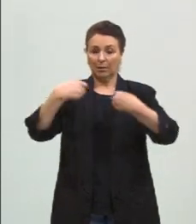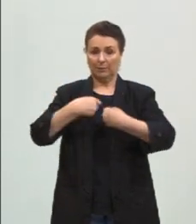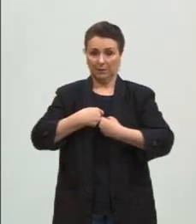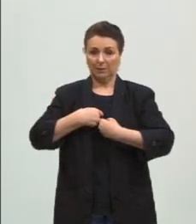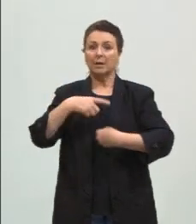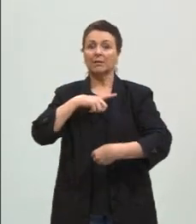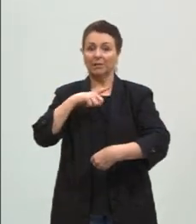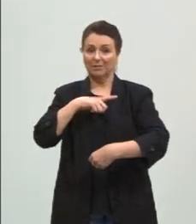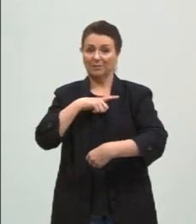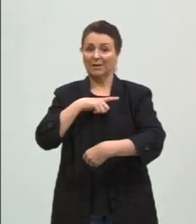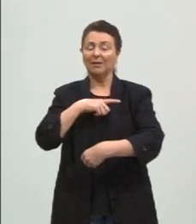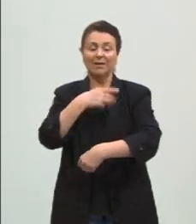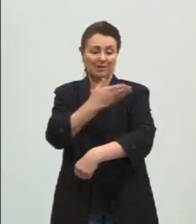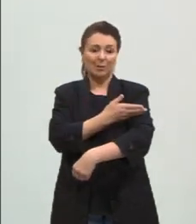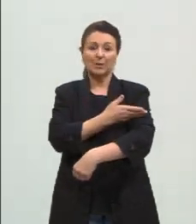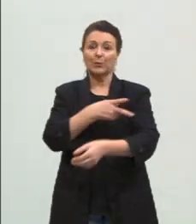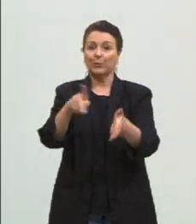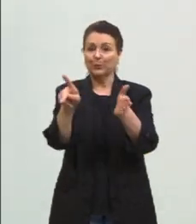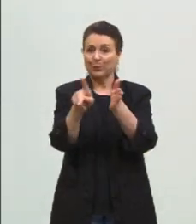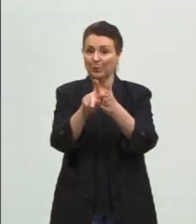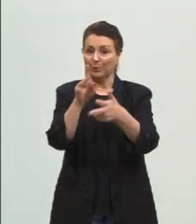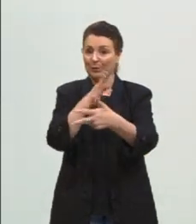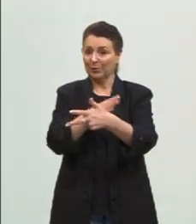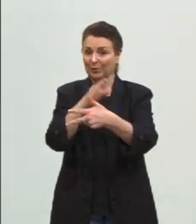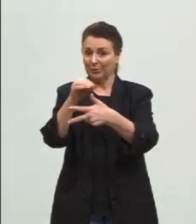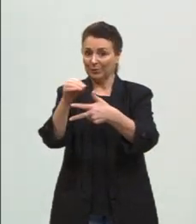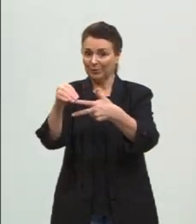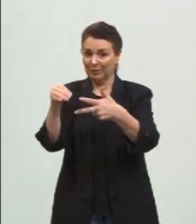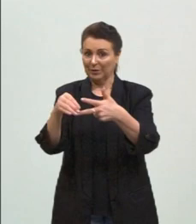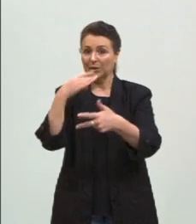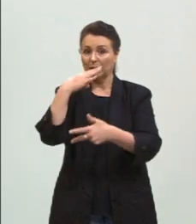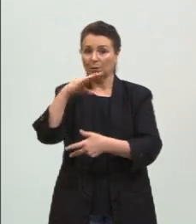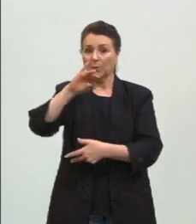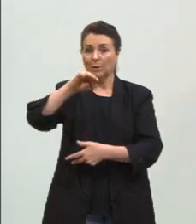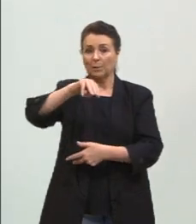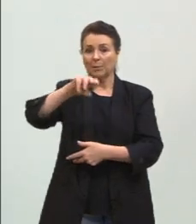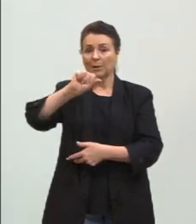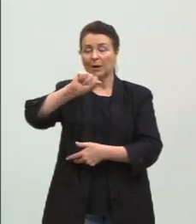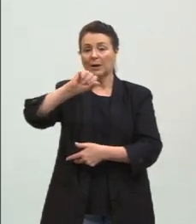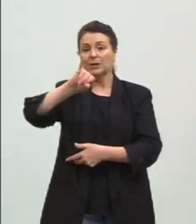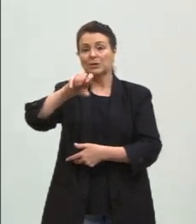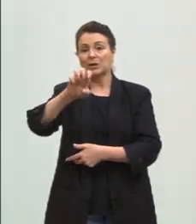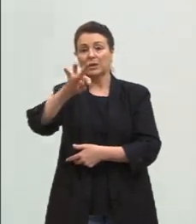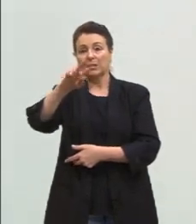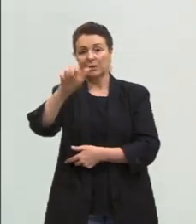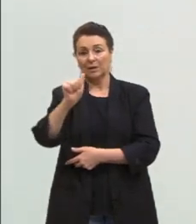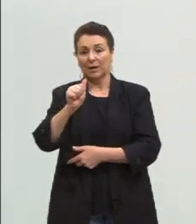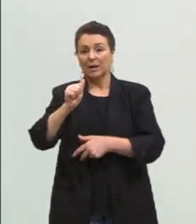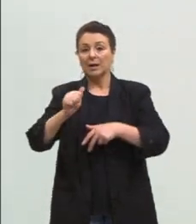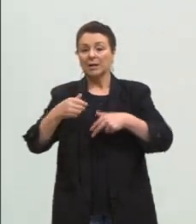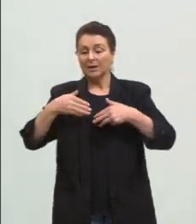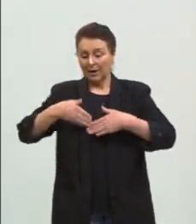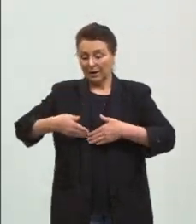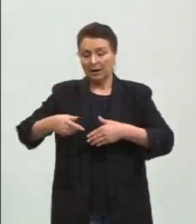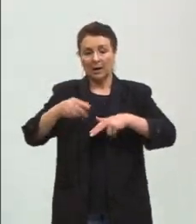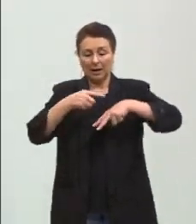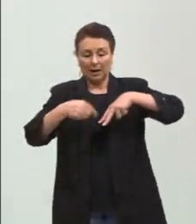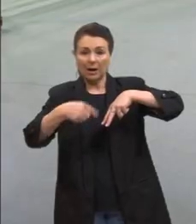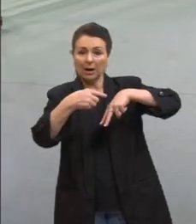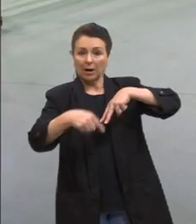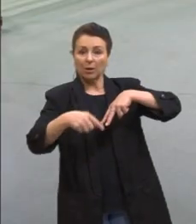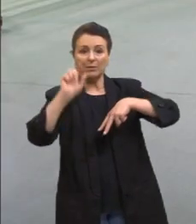a nossa camiseta do nosso pré-enem né na cor Magenta e uma calça preta certo agradecendo ao professor